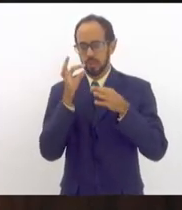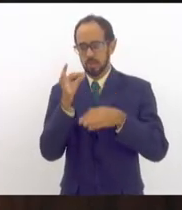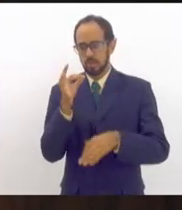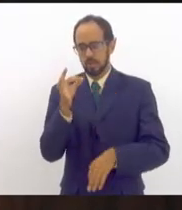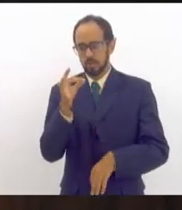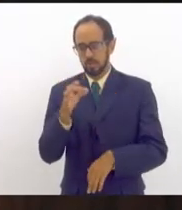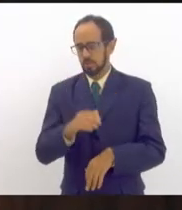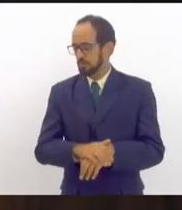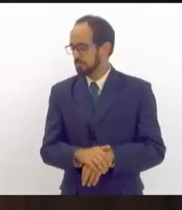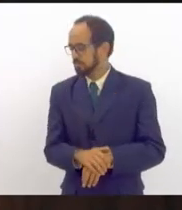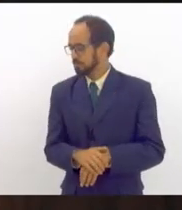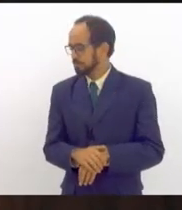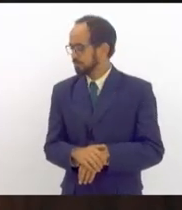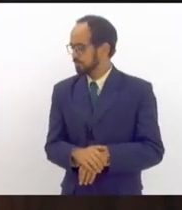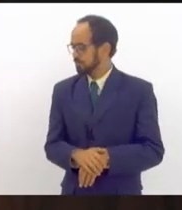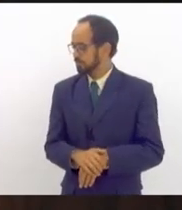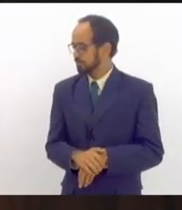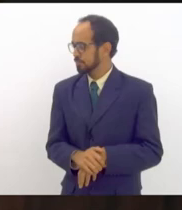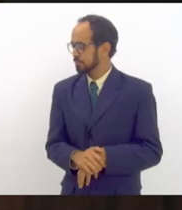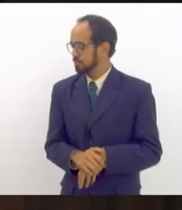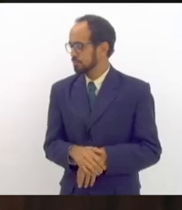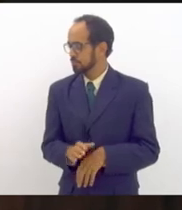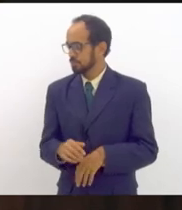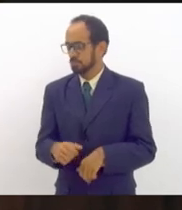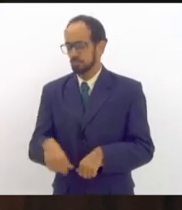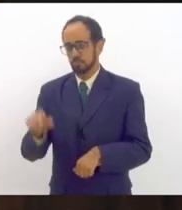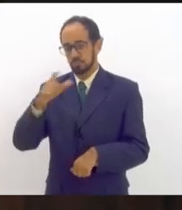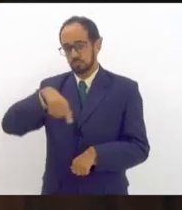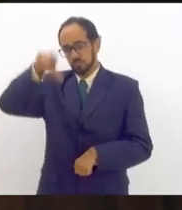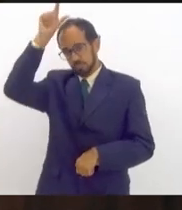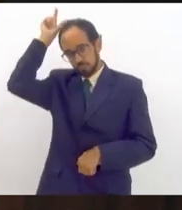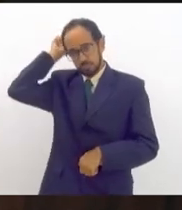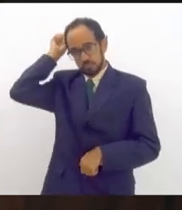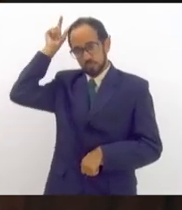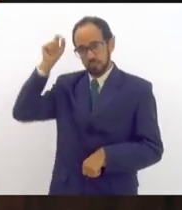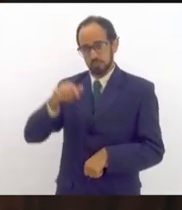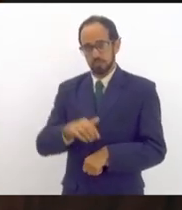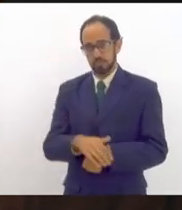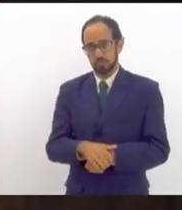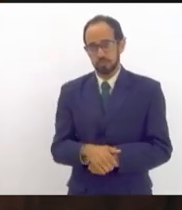Deputado Luiz Paulo é com a palavra vossa excelência